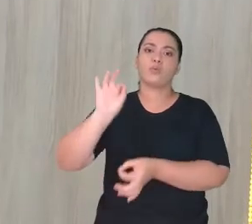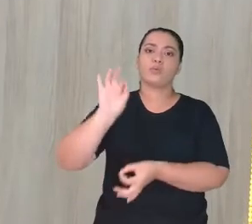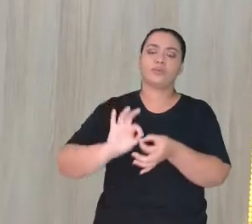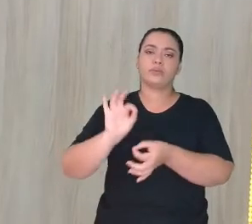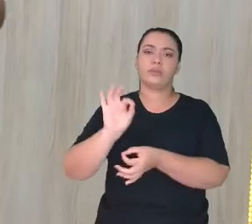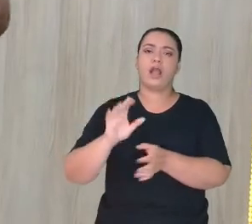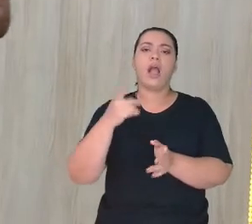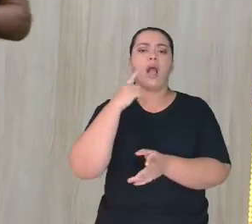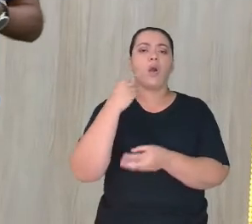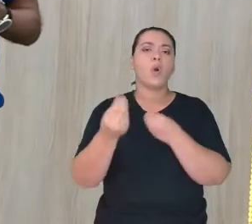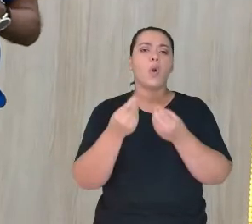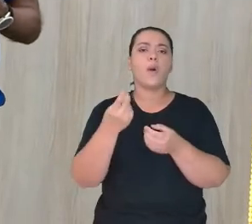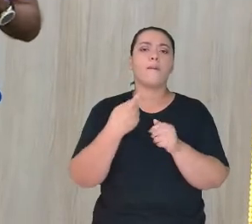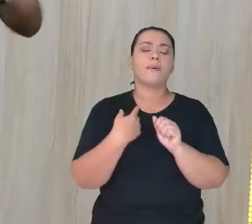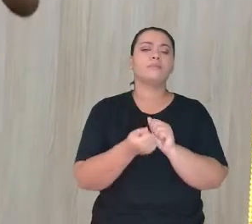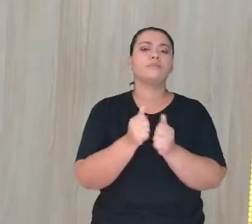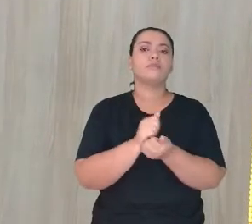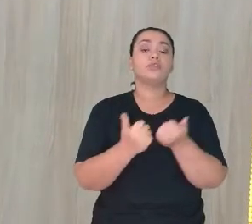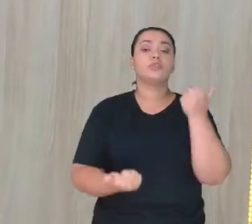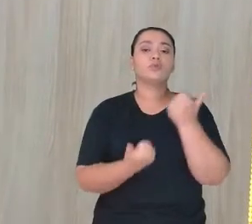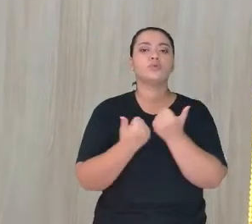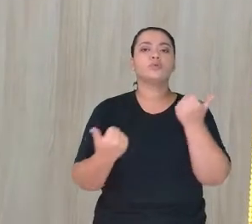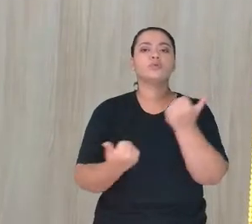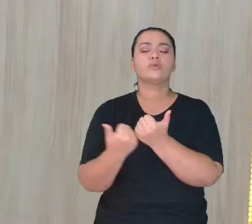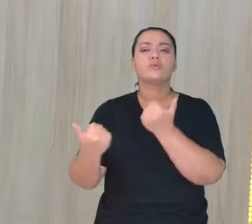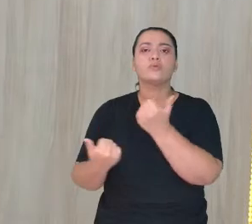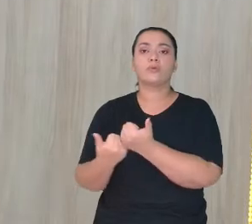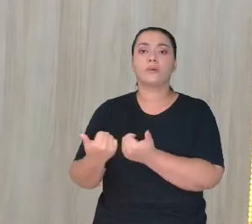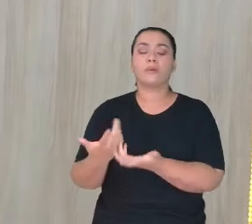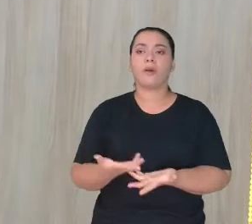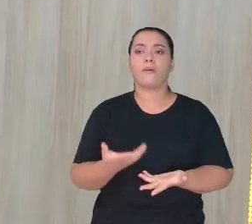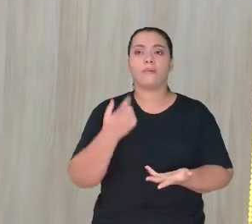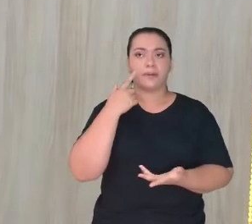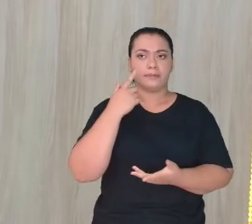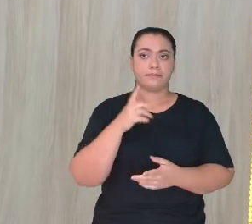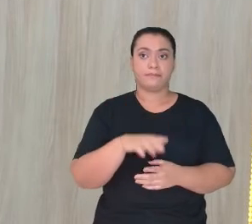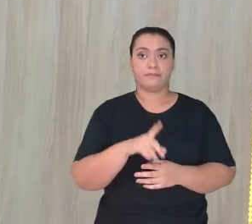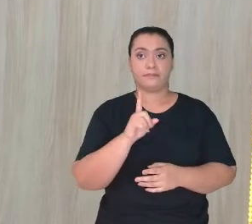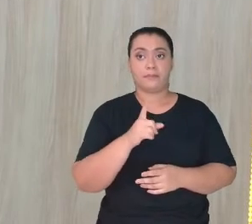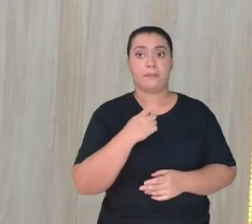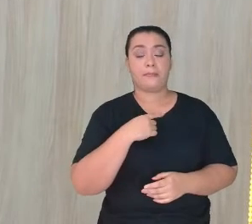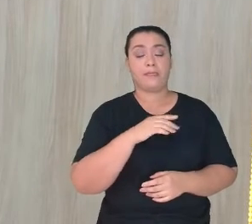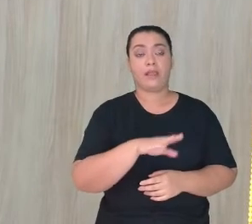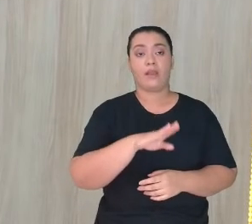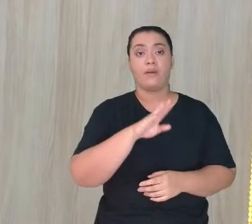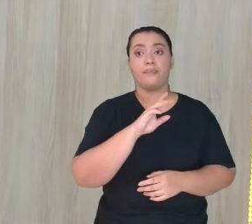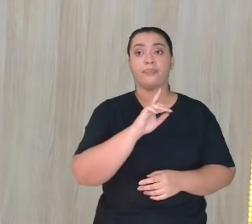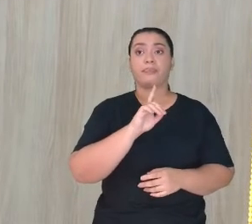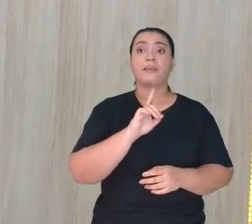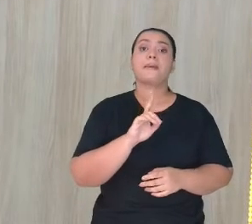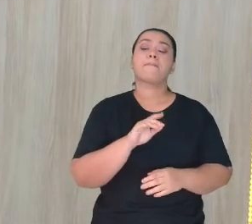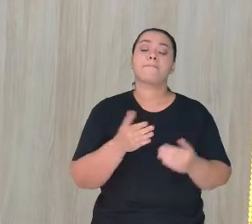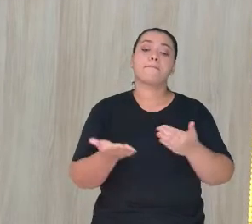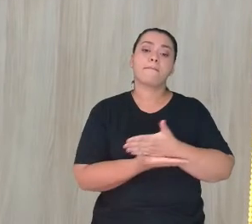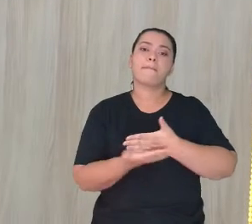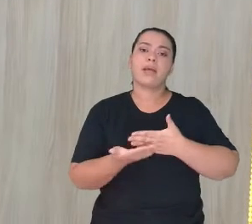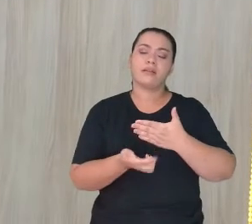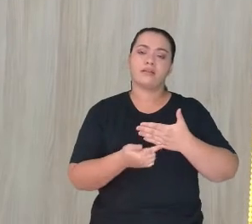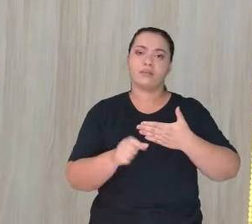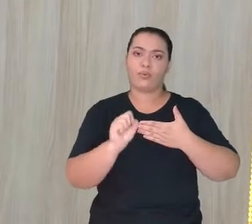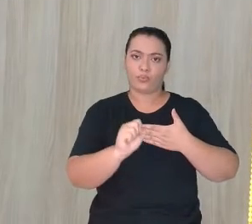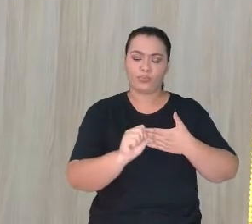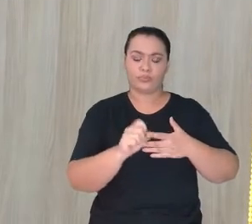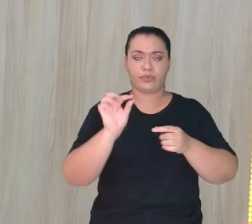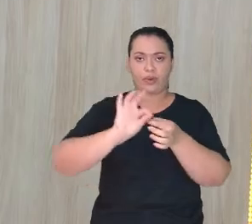os valores, como é que fica? Ó, triângulo, ó, base vezes altura sobre 2. A base, 8.